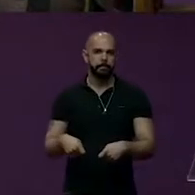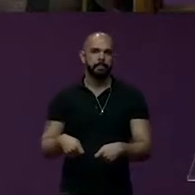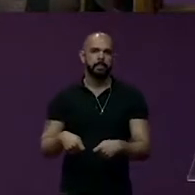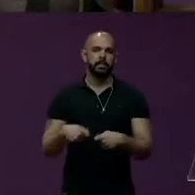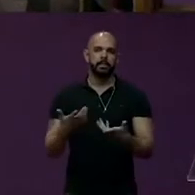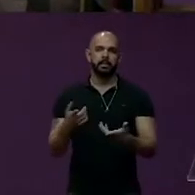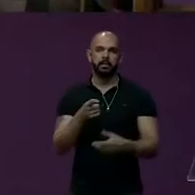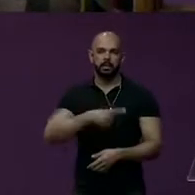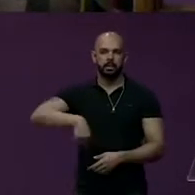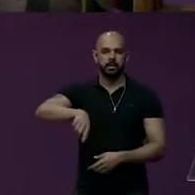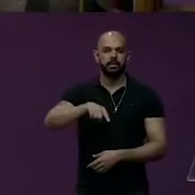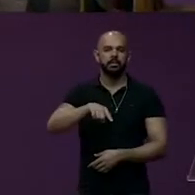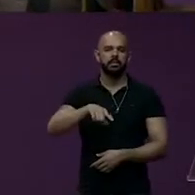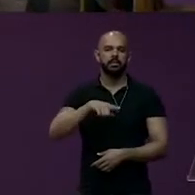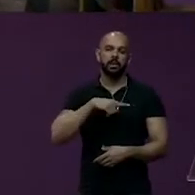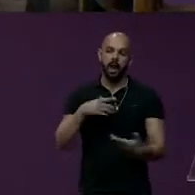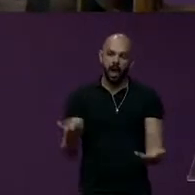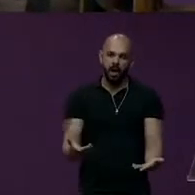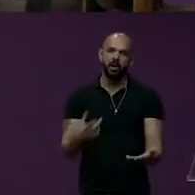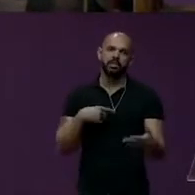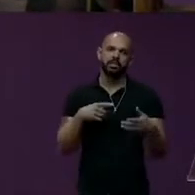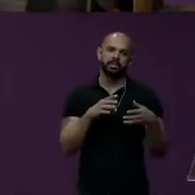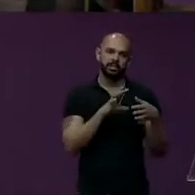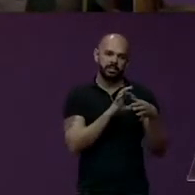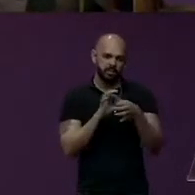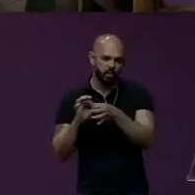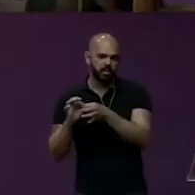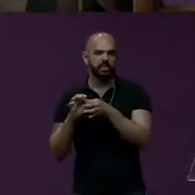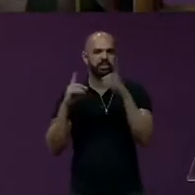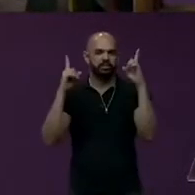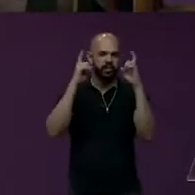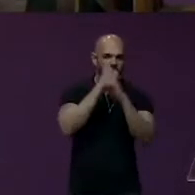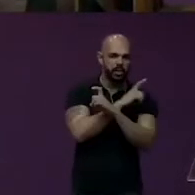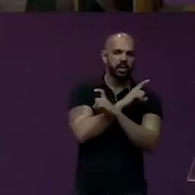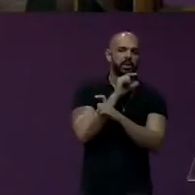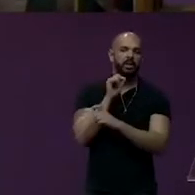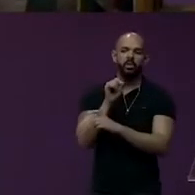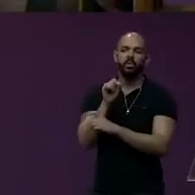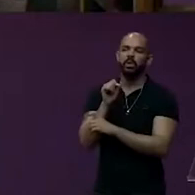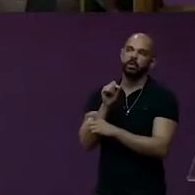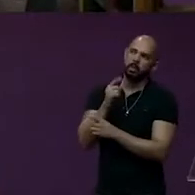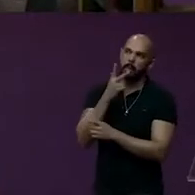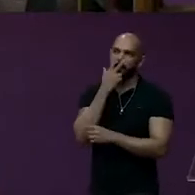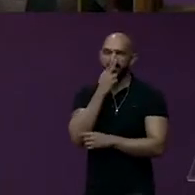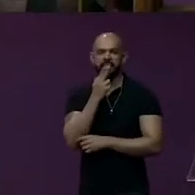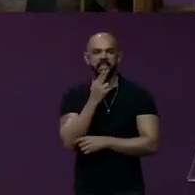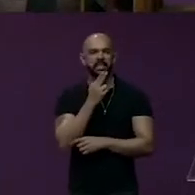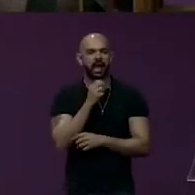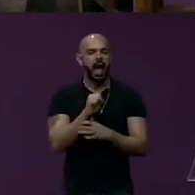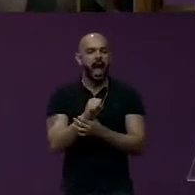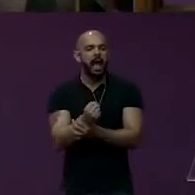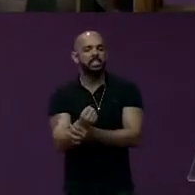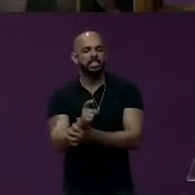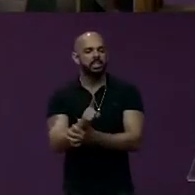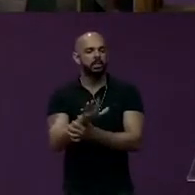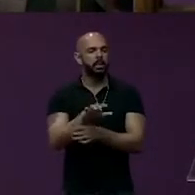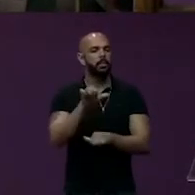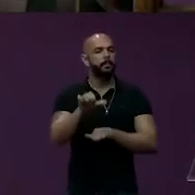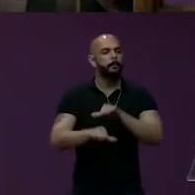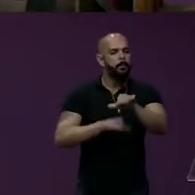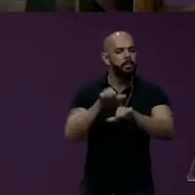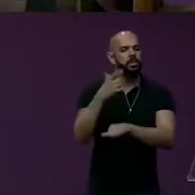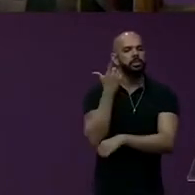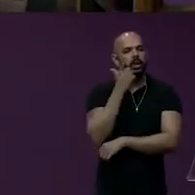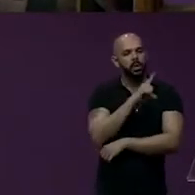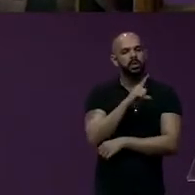para que a gente tenha, ainda mais nesse contexto de dificuldades, não uma garantia, mas pelo menos lutar e